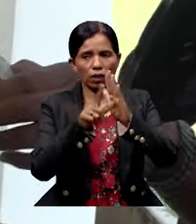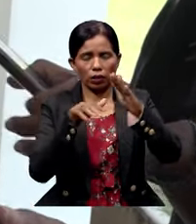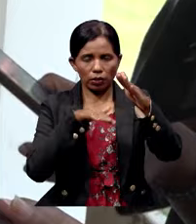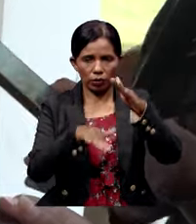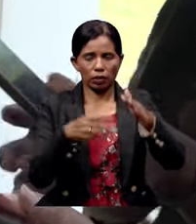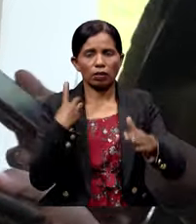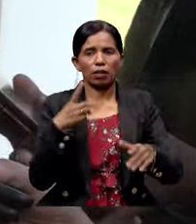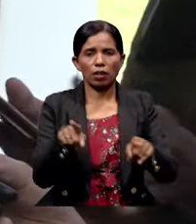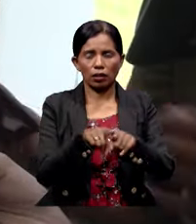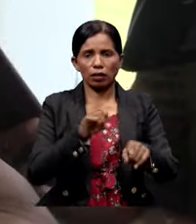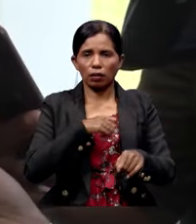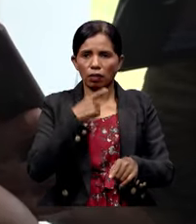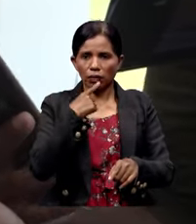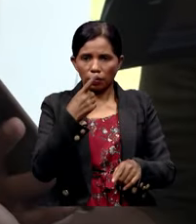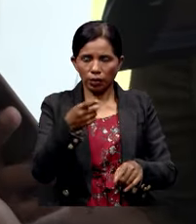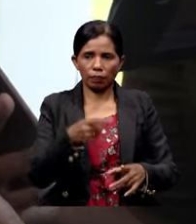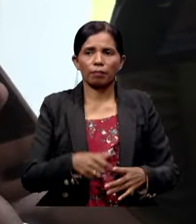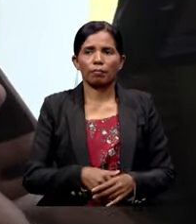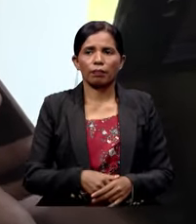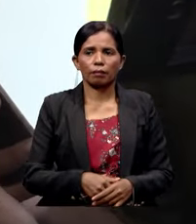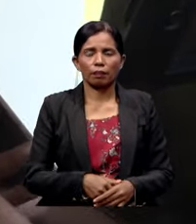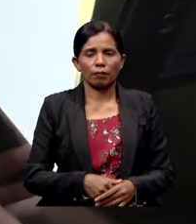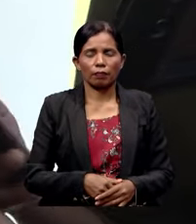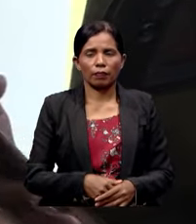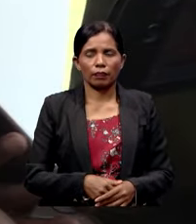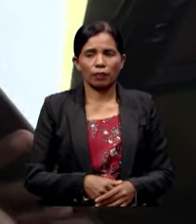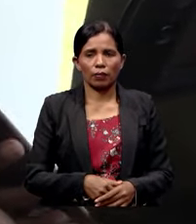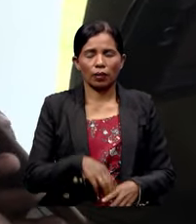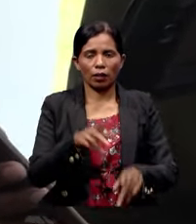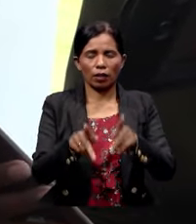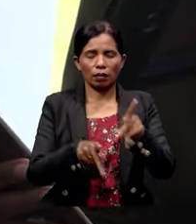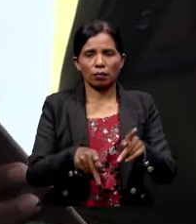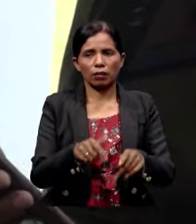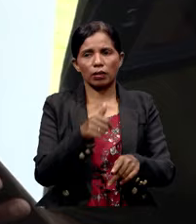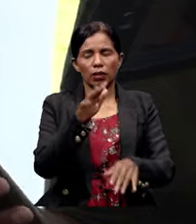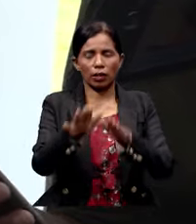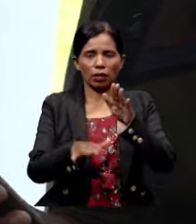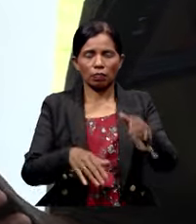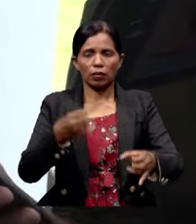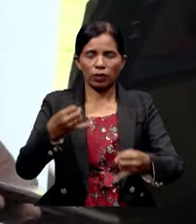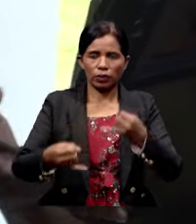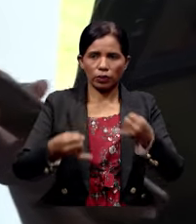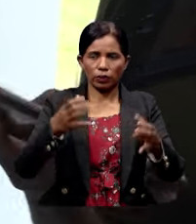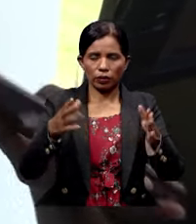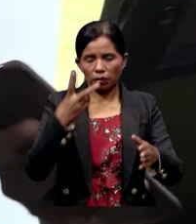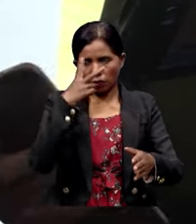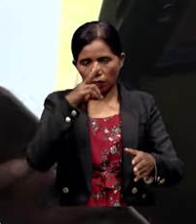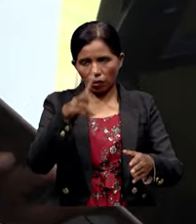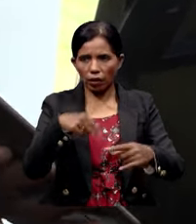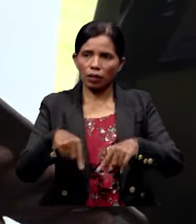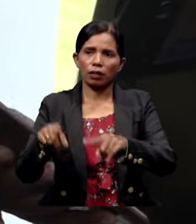hanesan uhin hau hatete balu lau baya kanal justisa nenia si baya naba